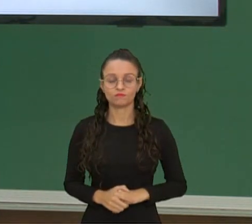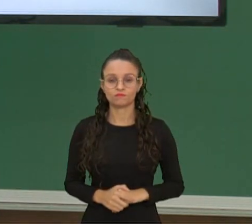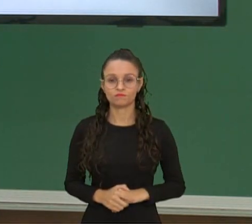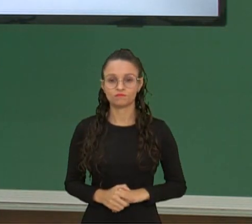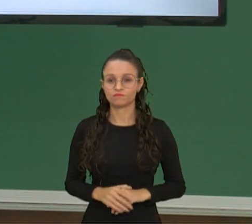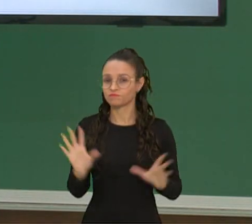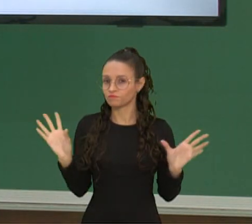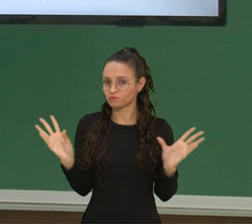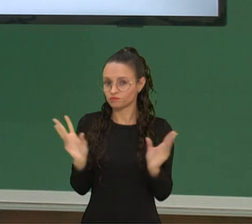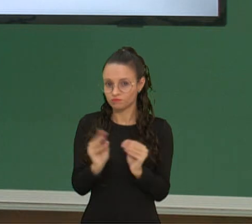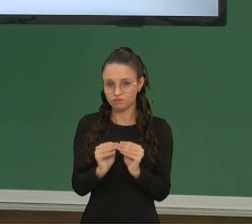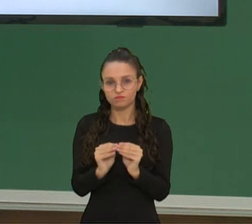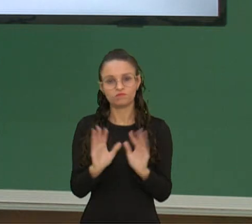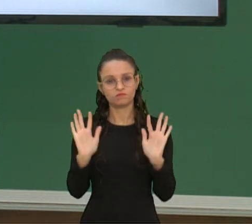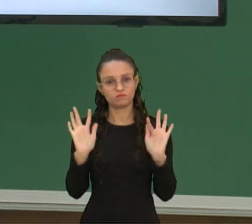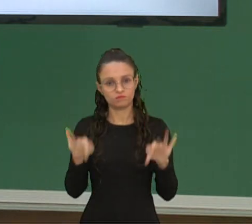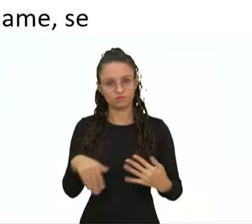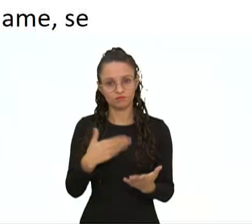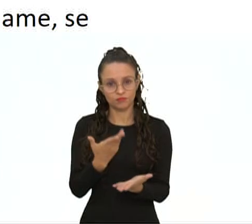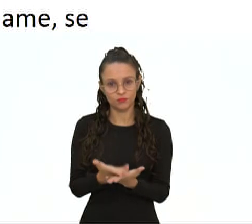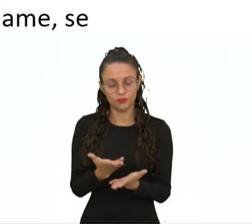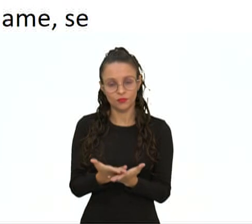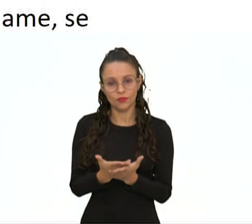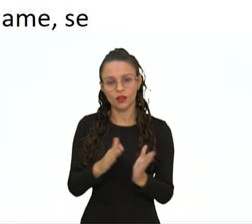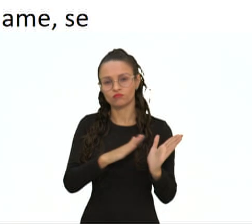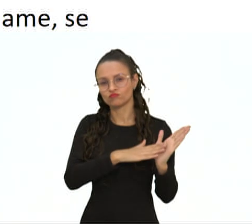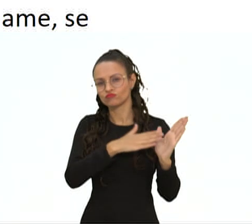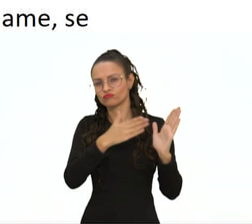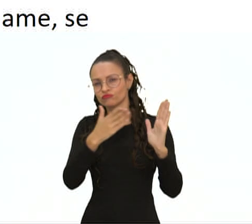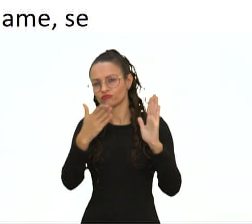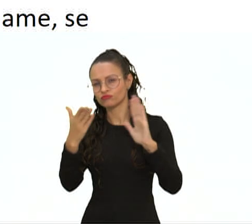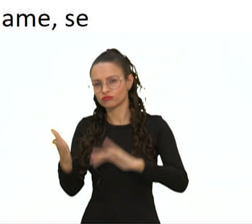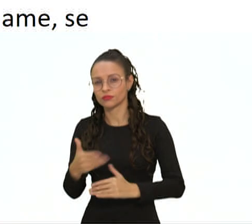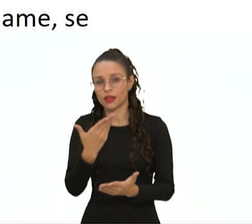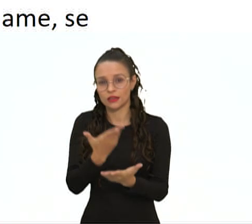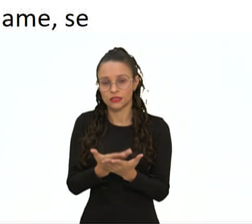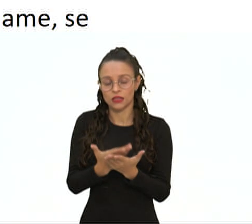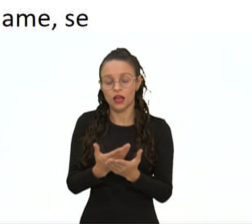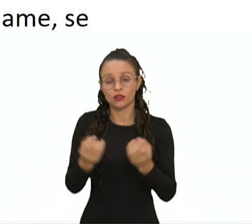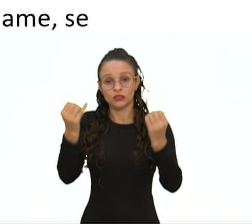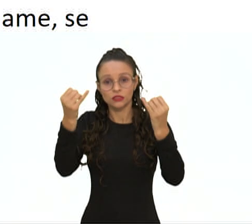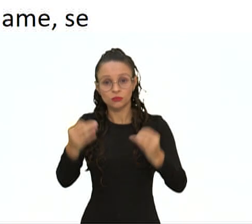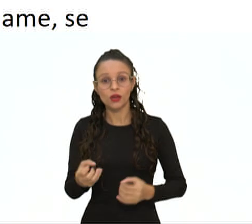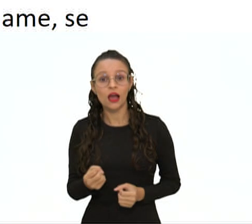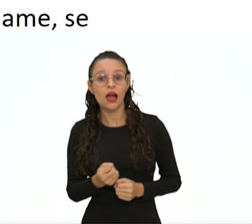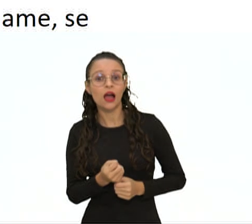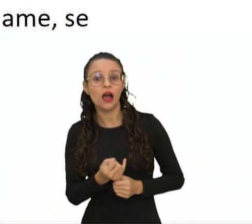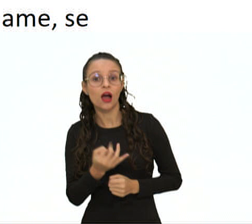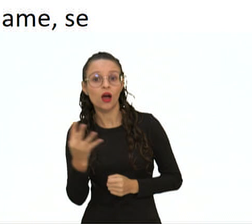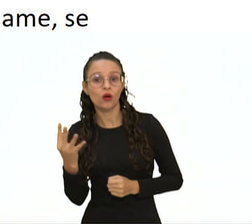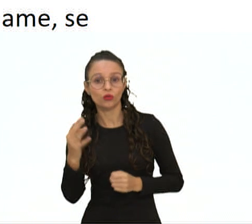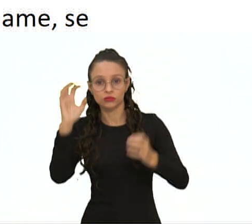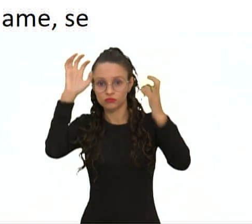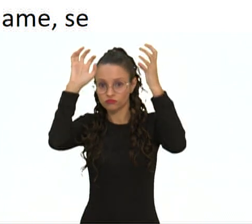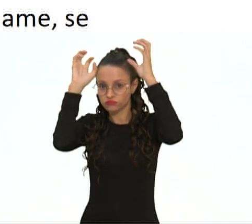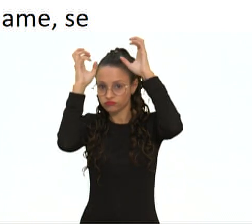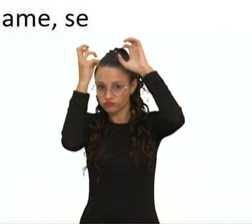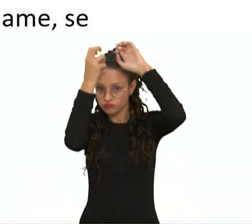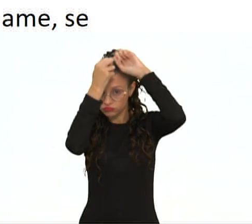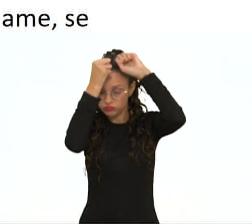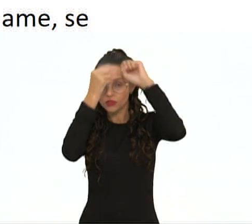estamos fechando mais mal lá então olha só nessa aula nós falamos sobre alguns transtornos alimentares que são